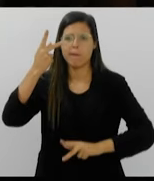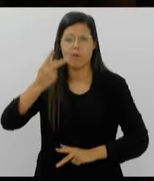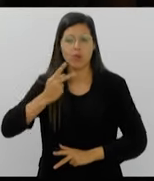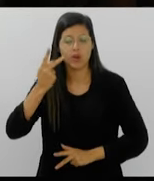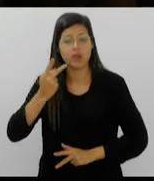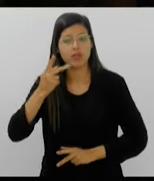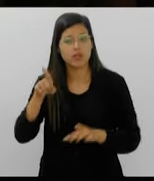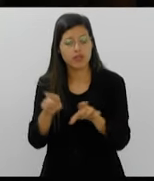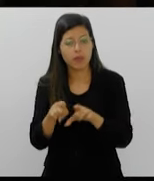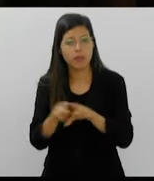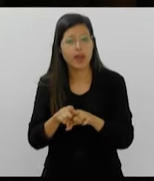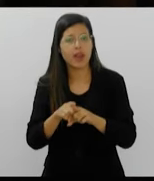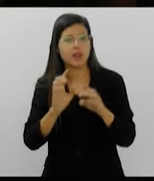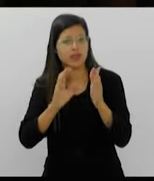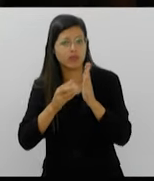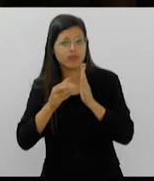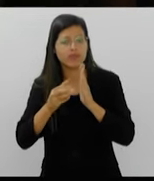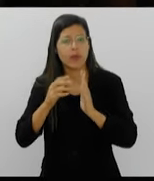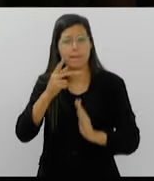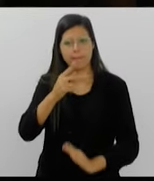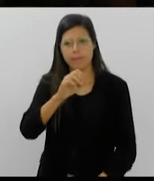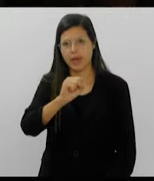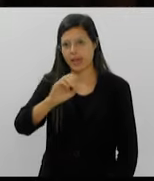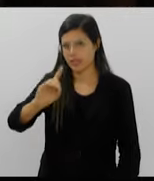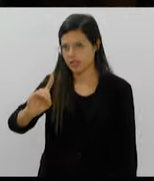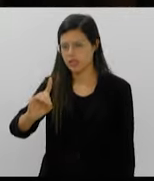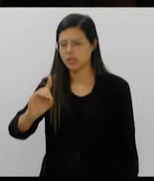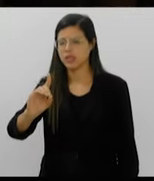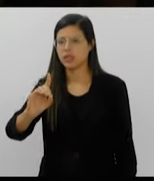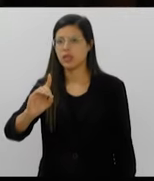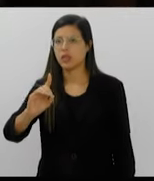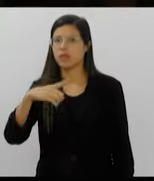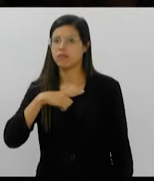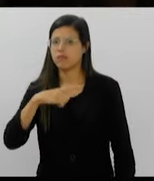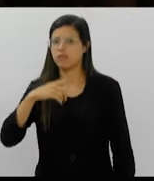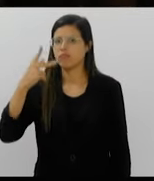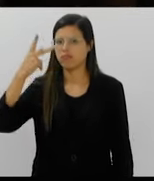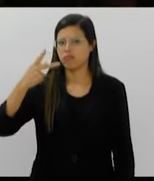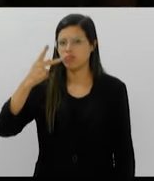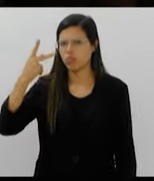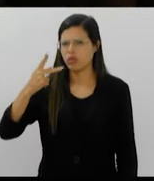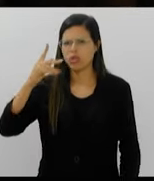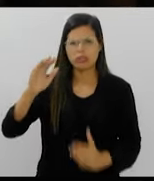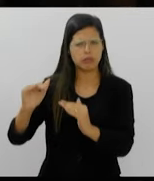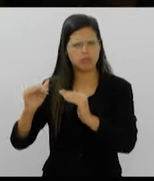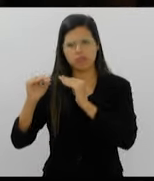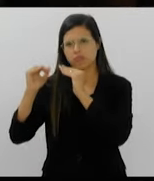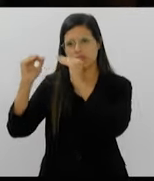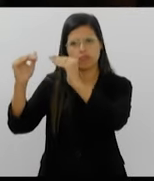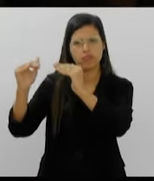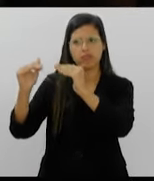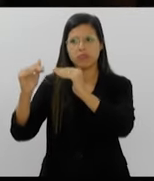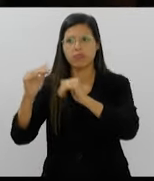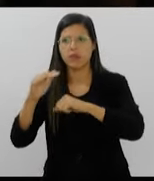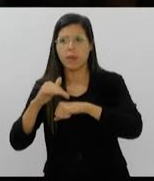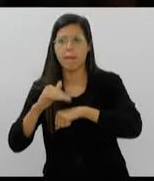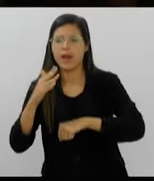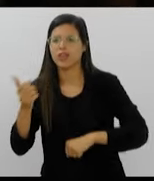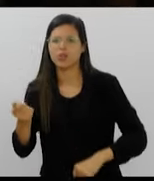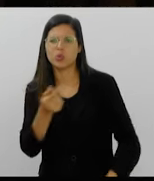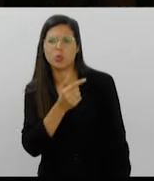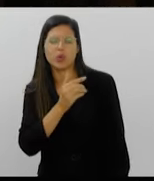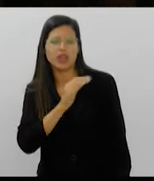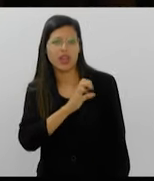PSD, dentro do PSD, há políticos mais gabaritados que Eduardo Cavalieri. Quem é